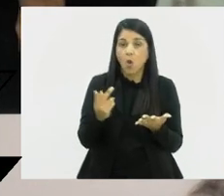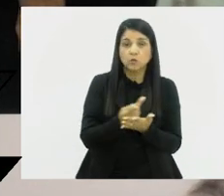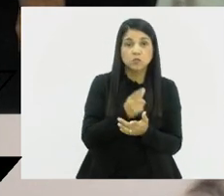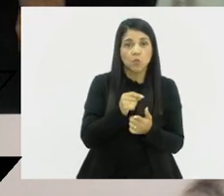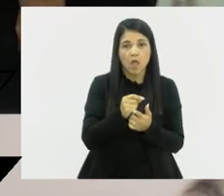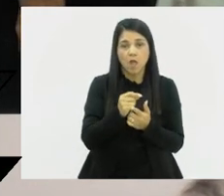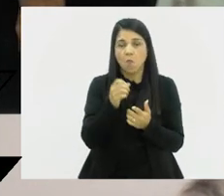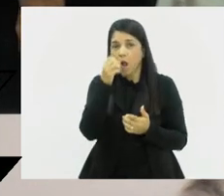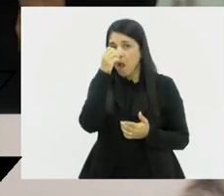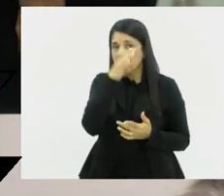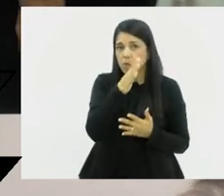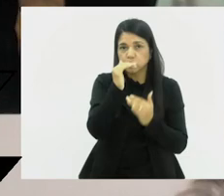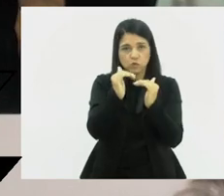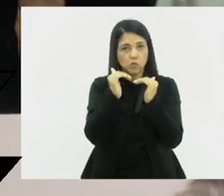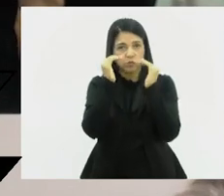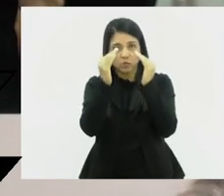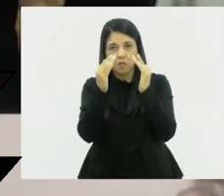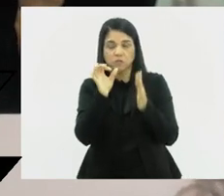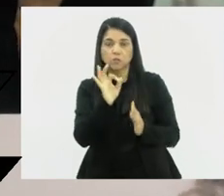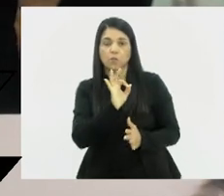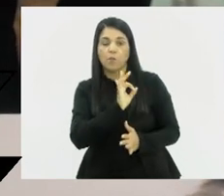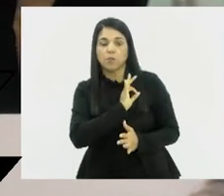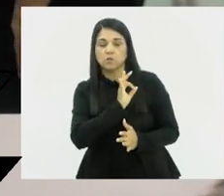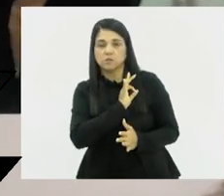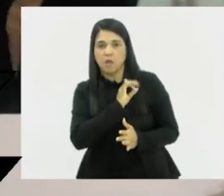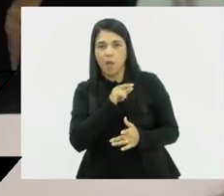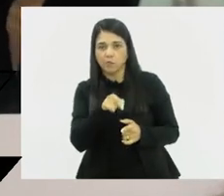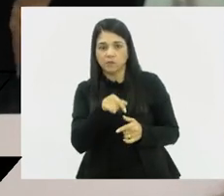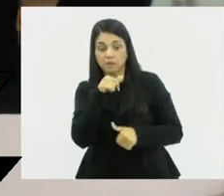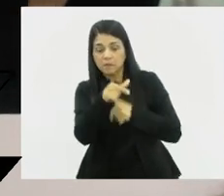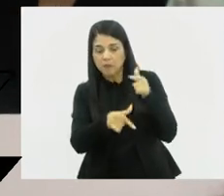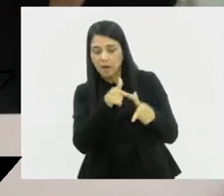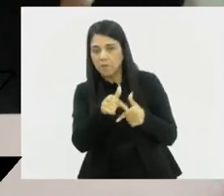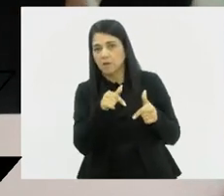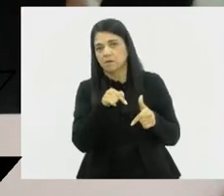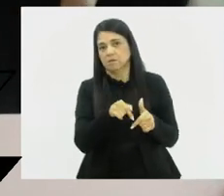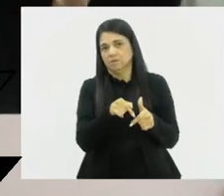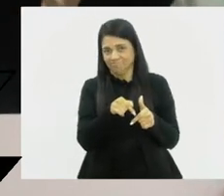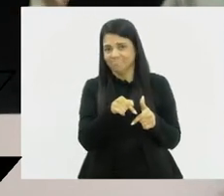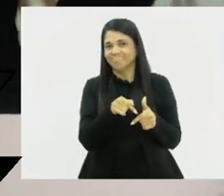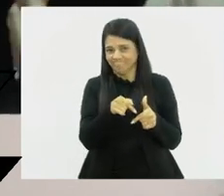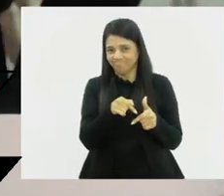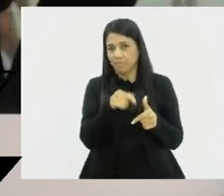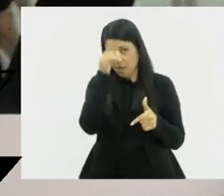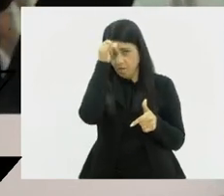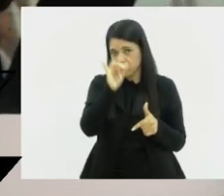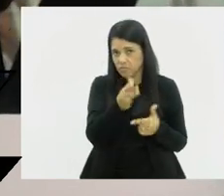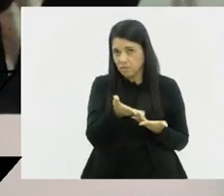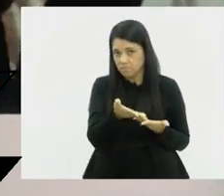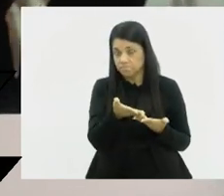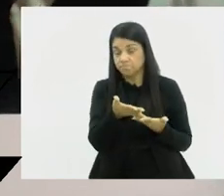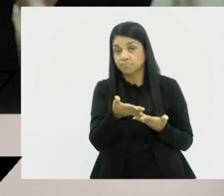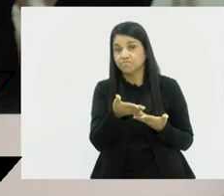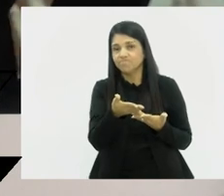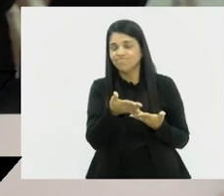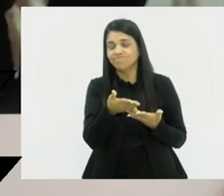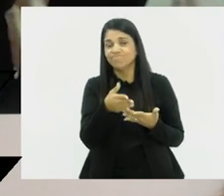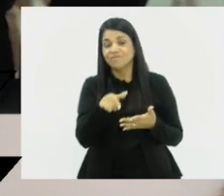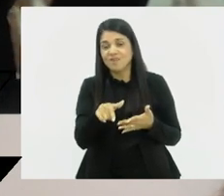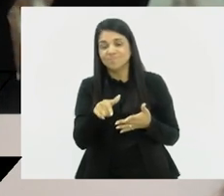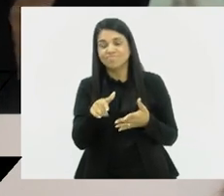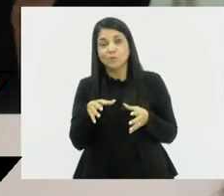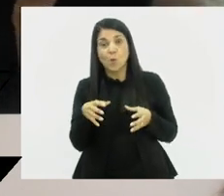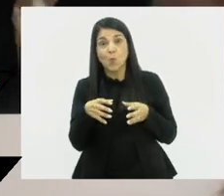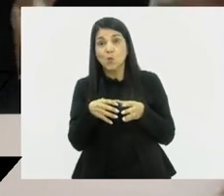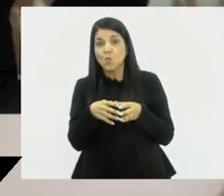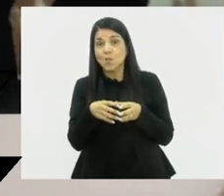de autoridade por parte do policial que está trabalhando lá na ponta da linha, né, aqui. Às vezes é o segmento mais frágil nessa